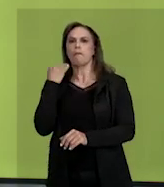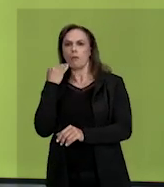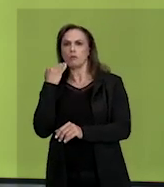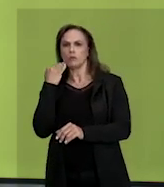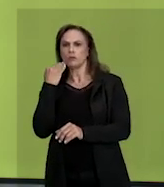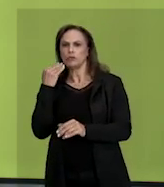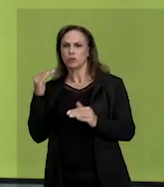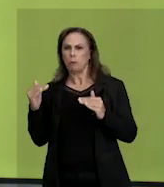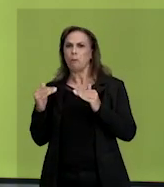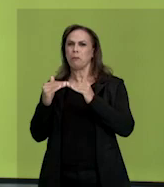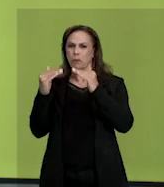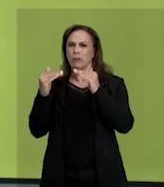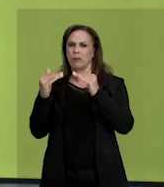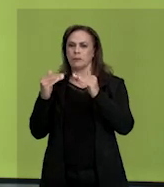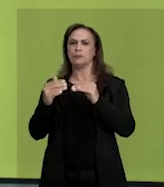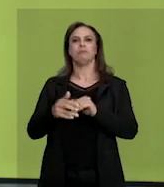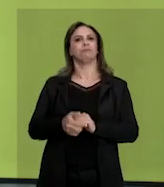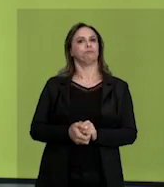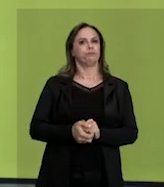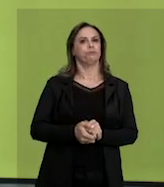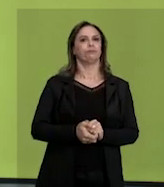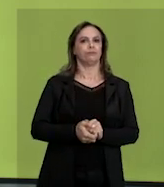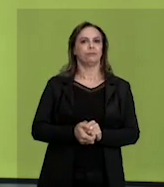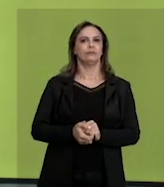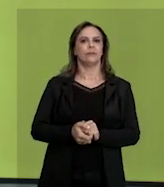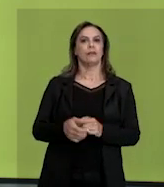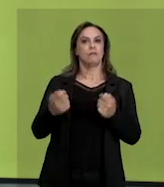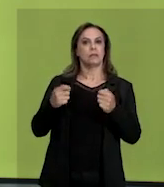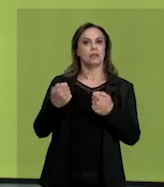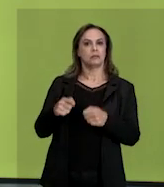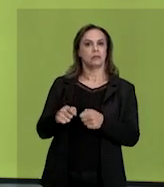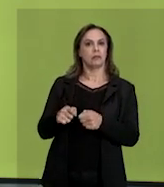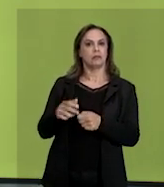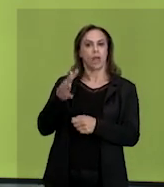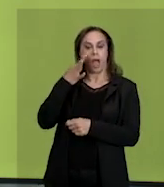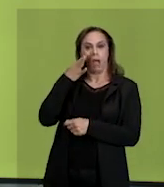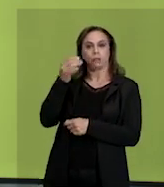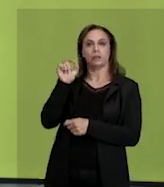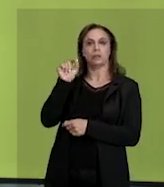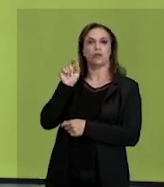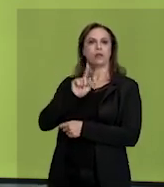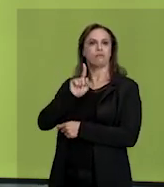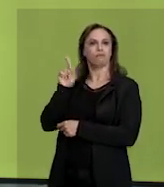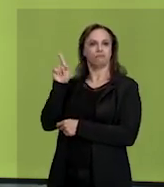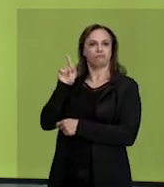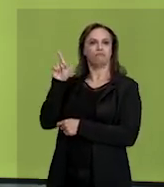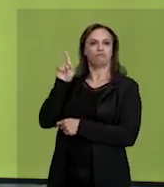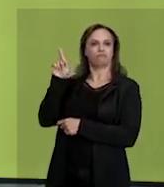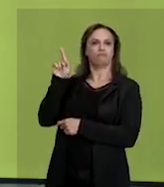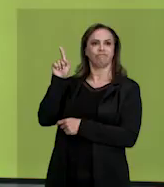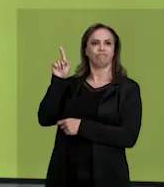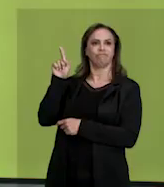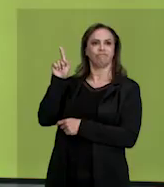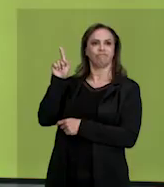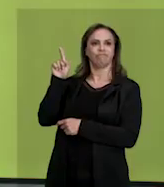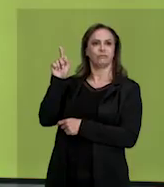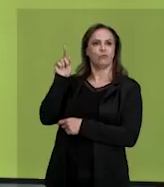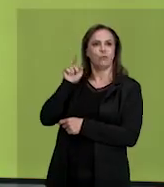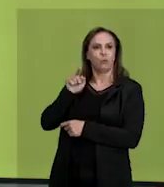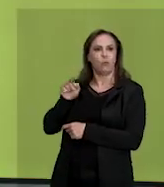vocês para o fato de que, normalmente, essa informação aqui, ó, que eu estou